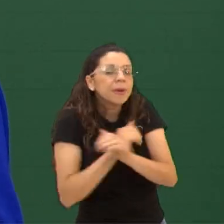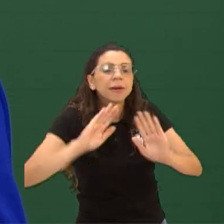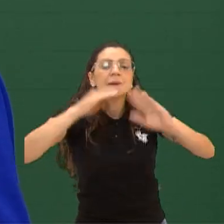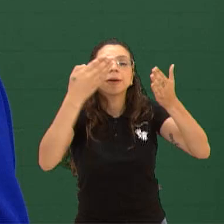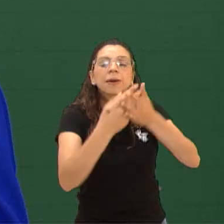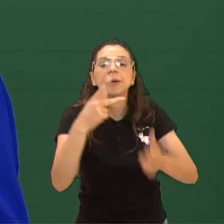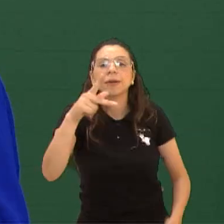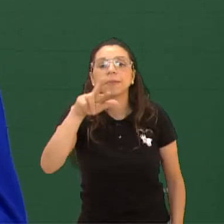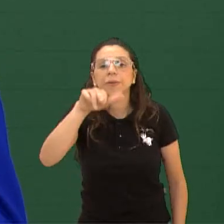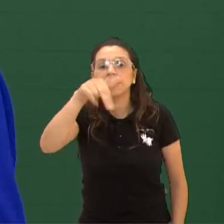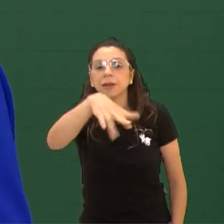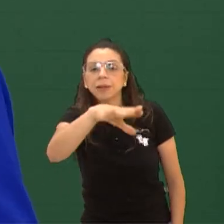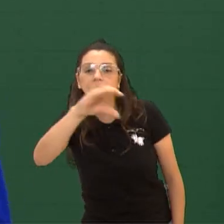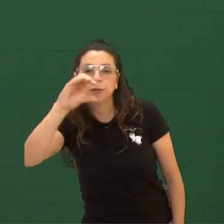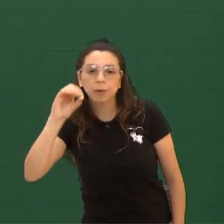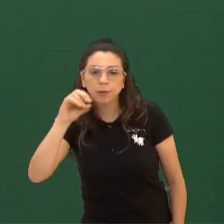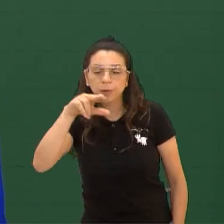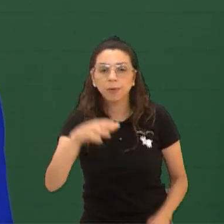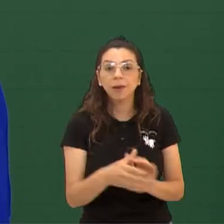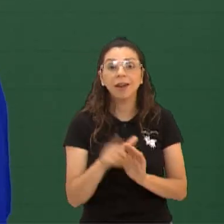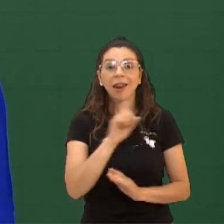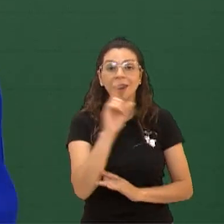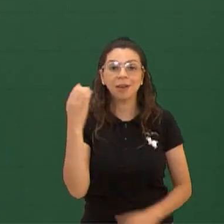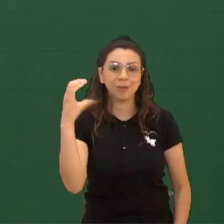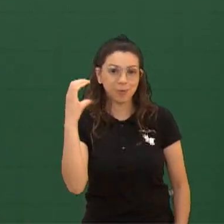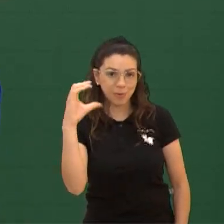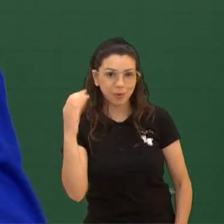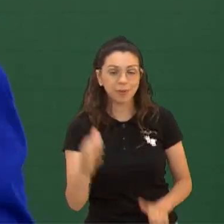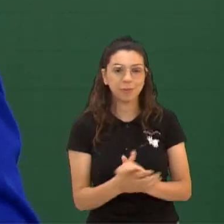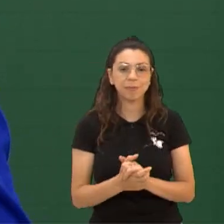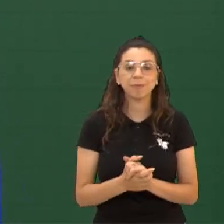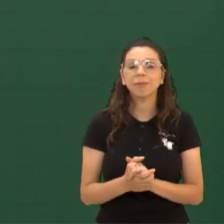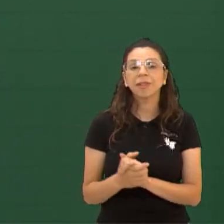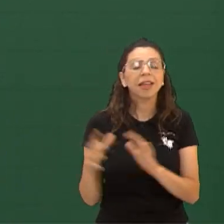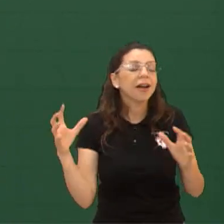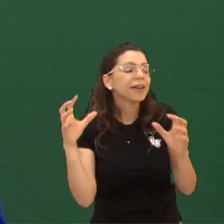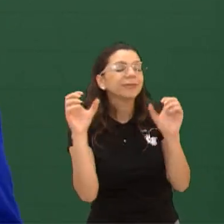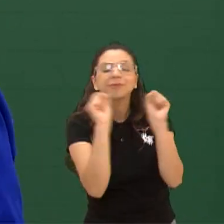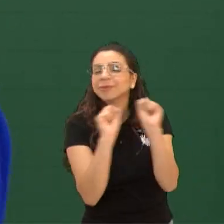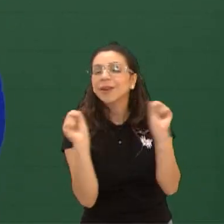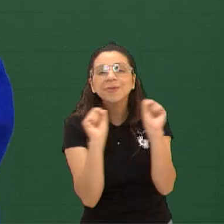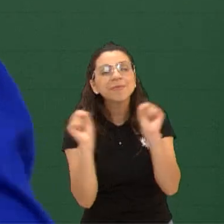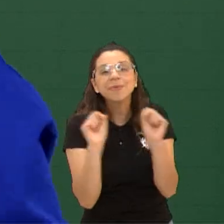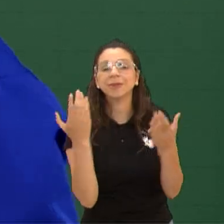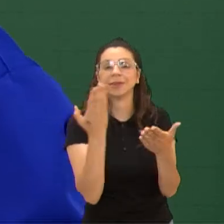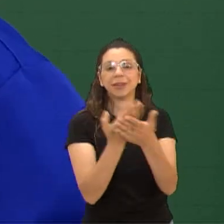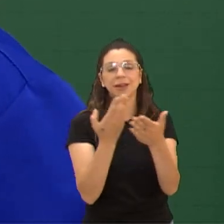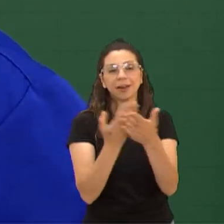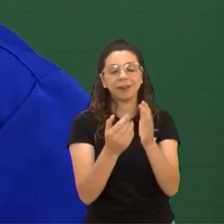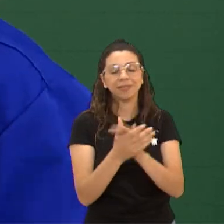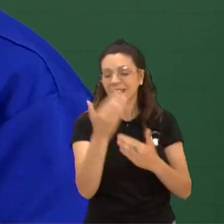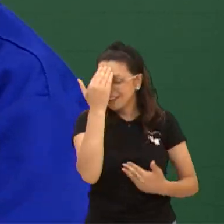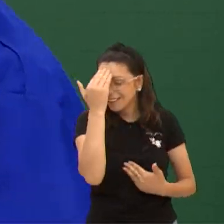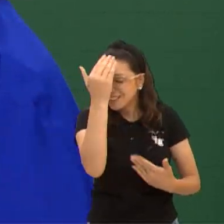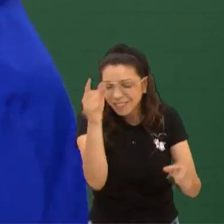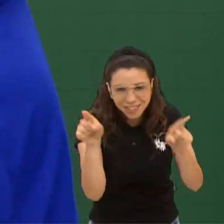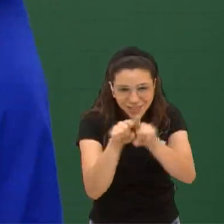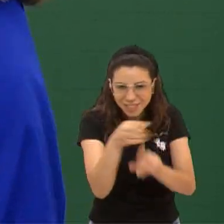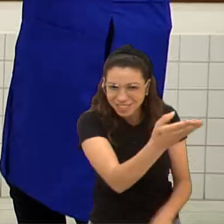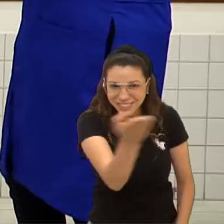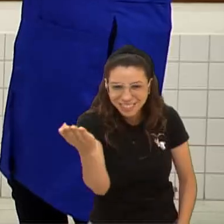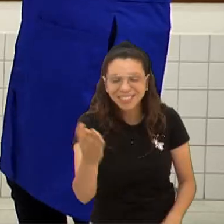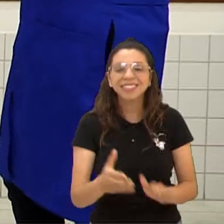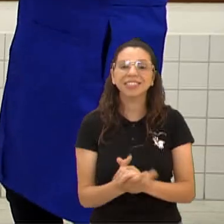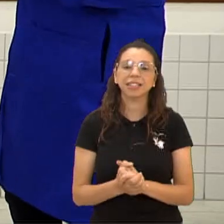Colégio Plínio Alves Monteiro Tourina, de Colombo. Ela disse que está adorando a nossa aula, ela foi muito querida, então desde já agradeço também você aí,